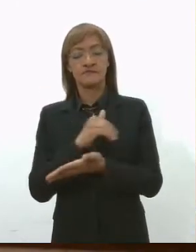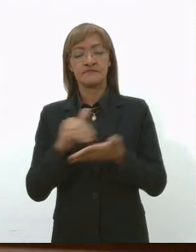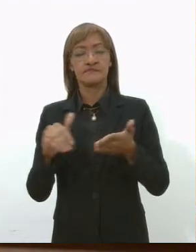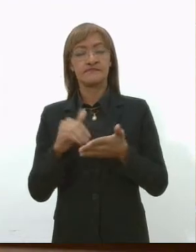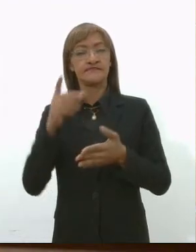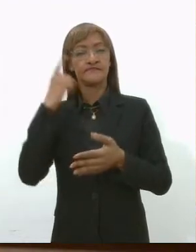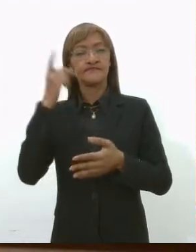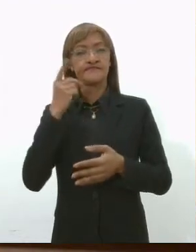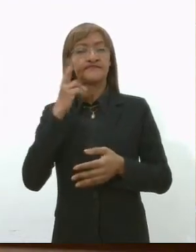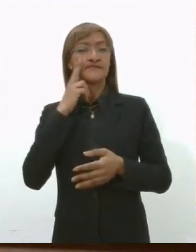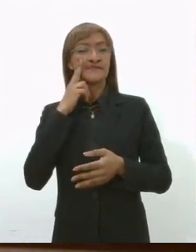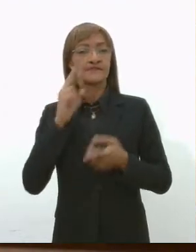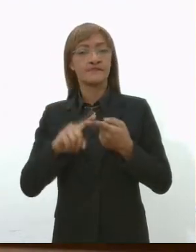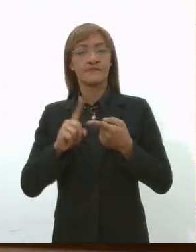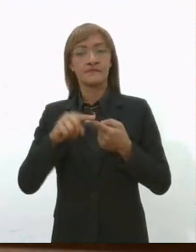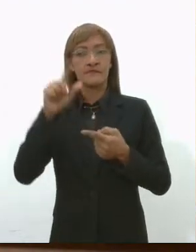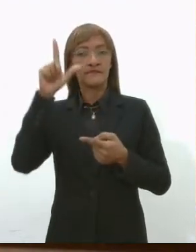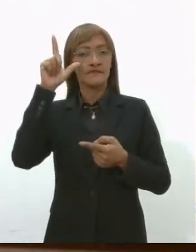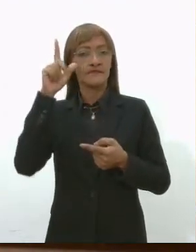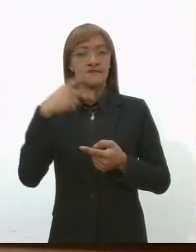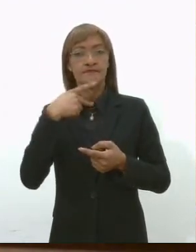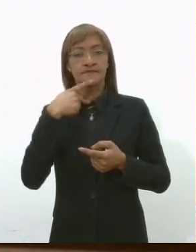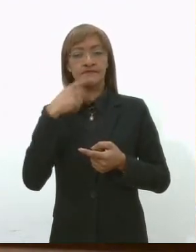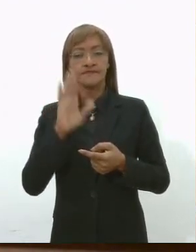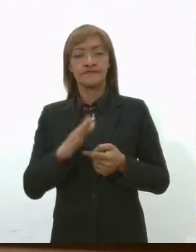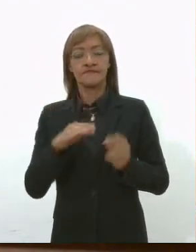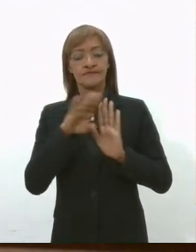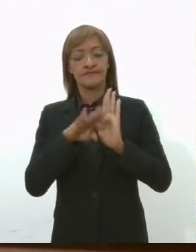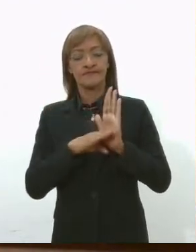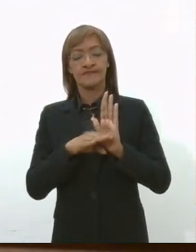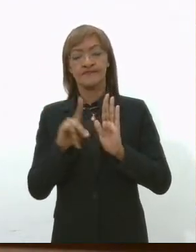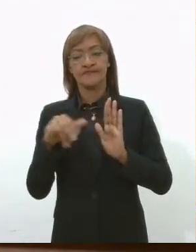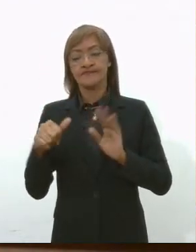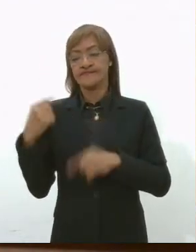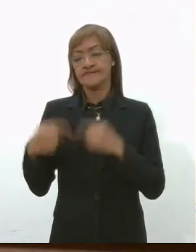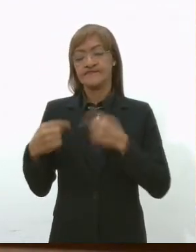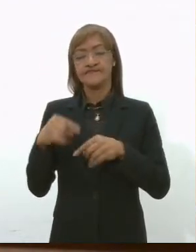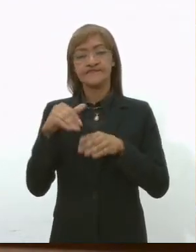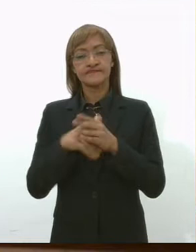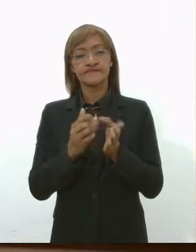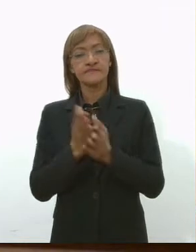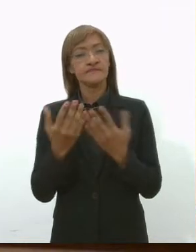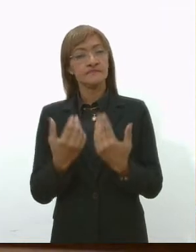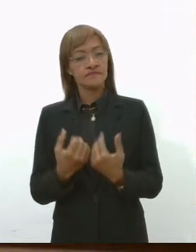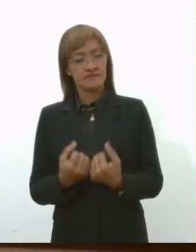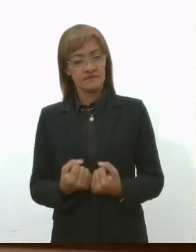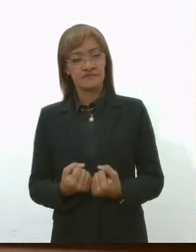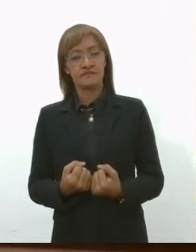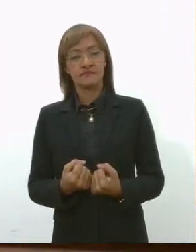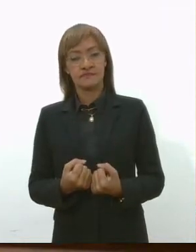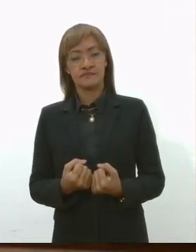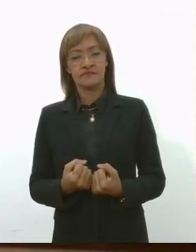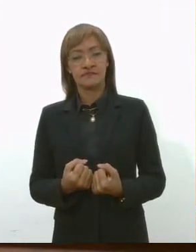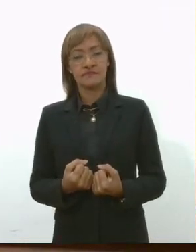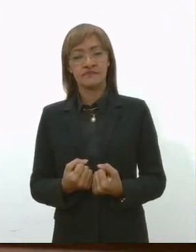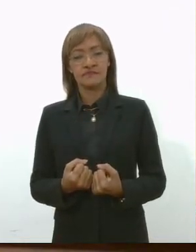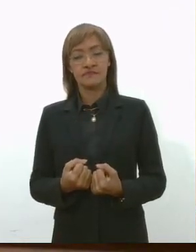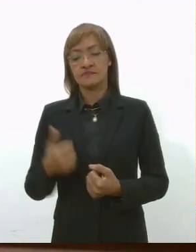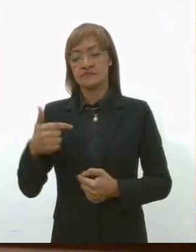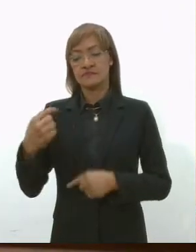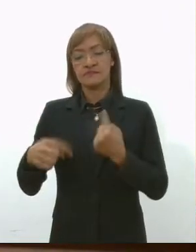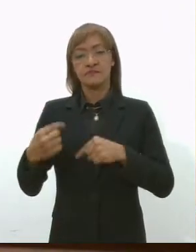Zezinho Sobral e Luciano Pimentel. Na ordem do dia, foram discutidos e aprovados por unanimidade. Em segunda discussão,